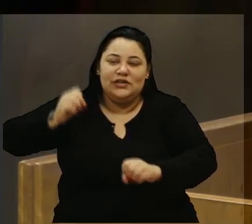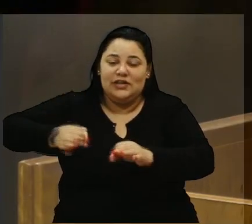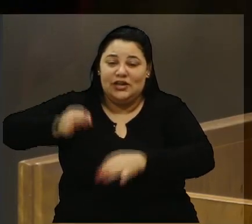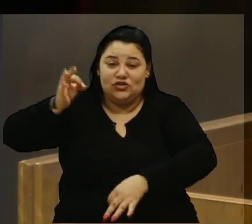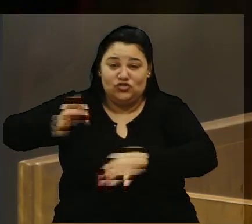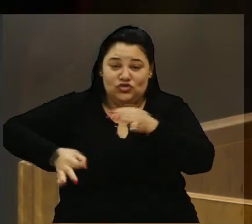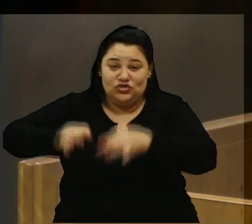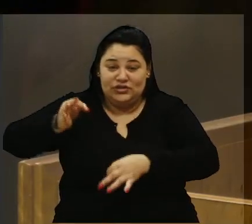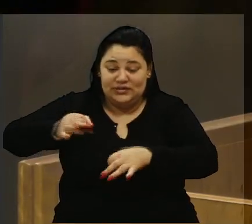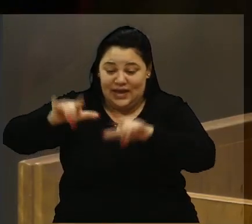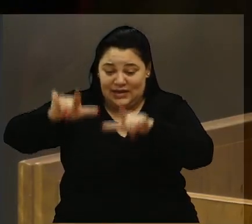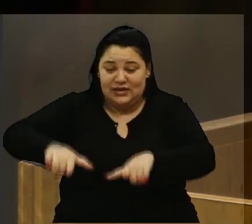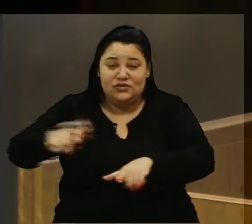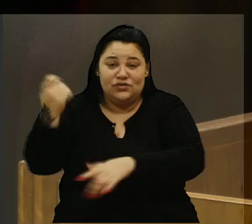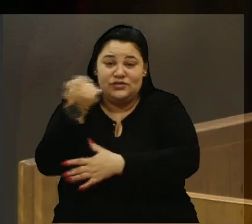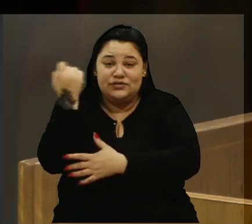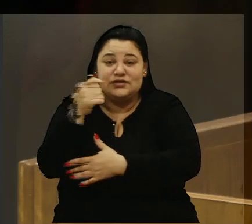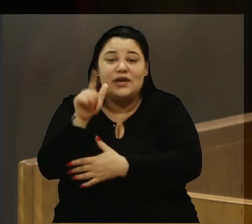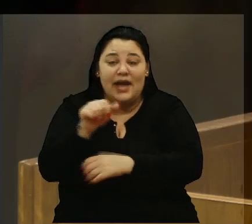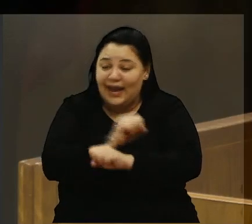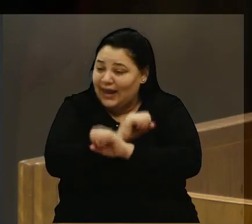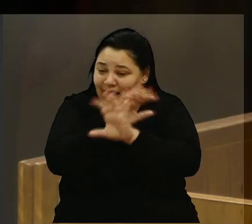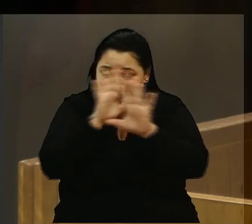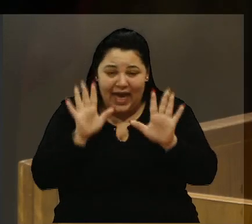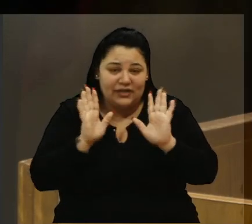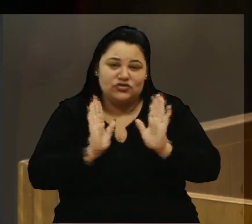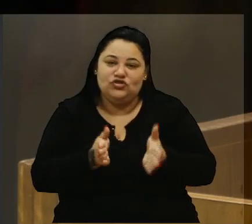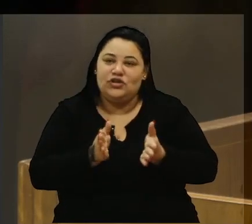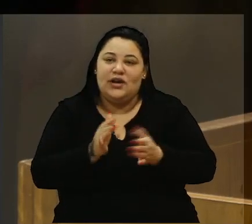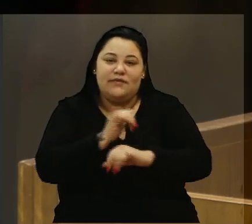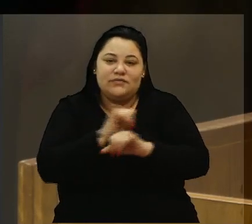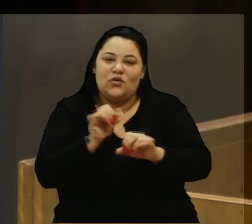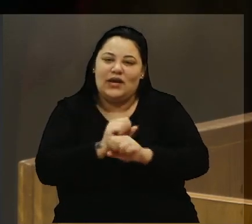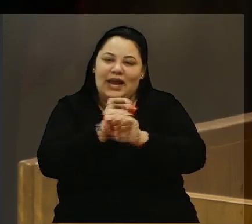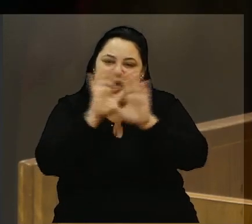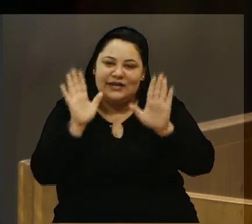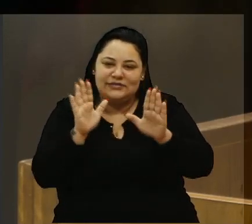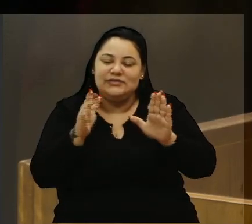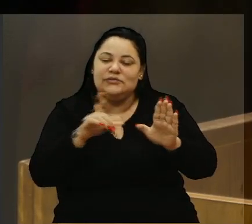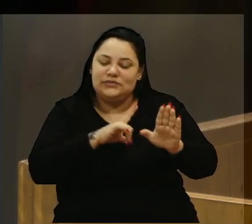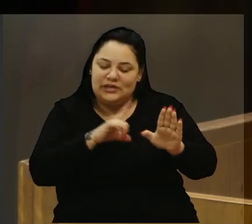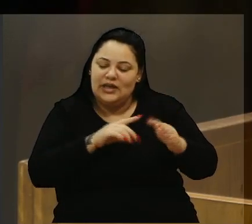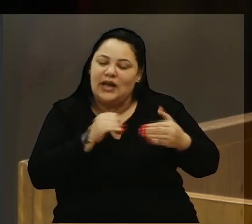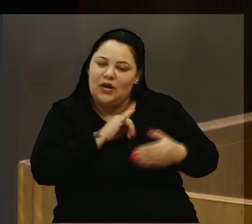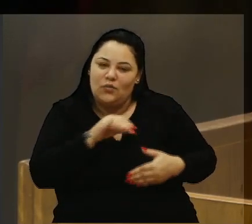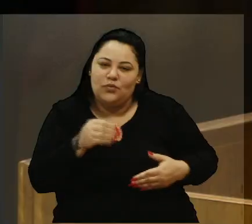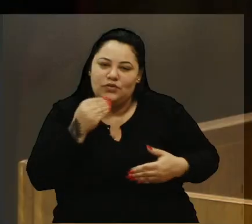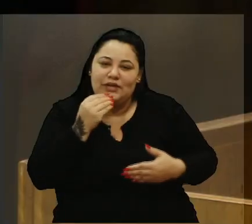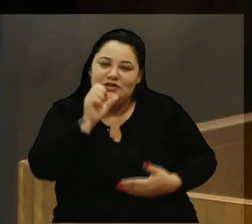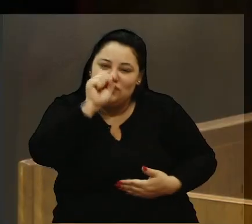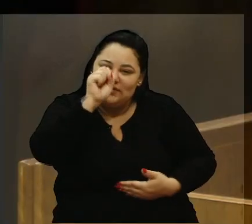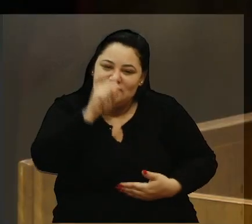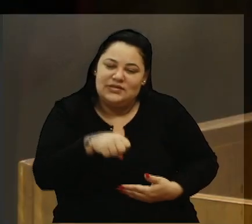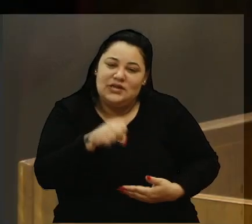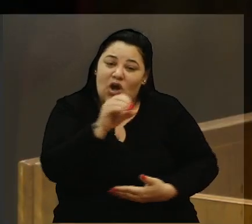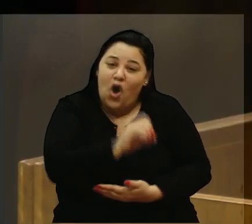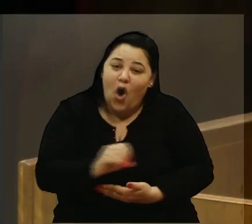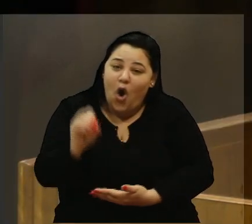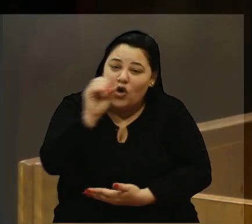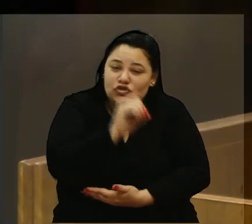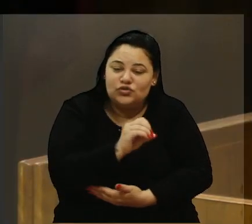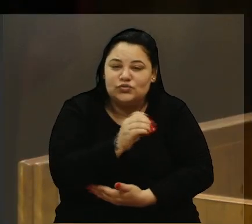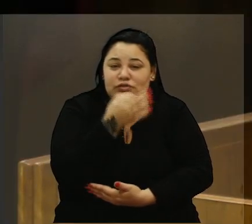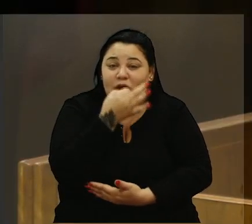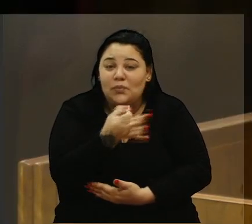do Rio Grande do Sul é clara nesse sentido. Então, abre-se uma porta e um precedente fantástico do ponto de vista